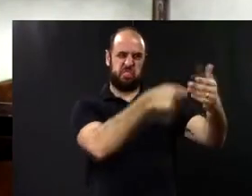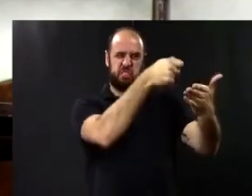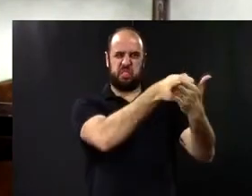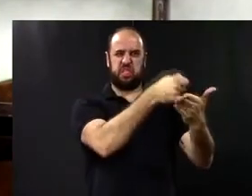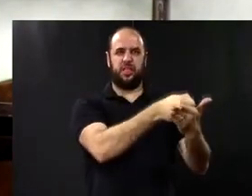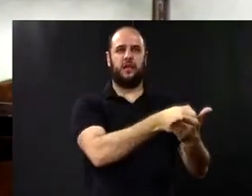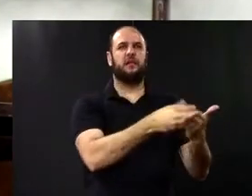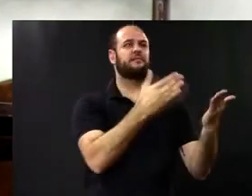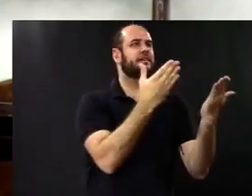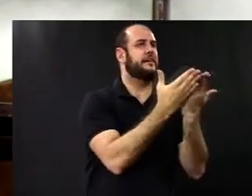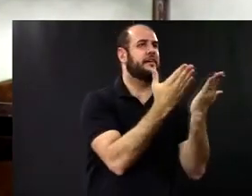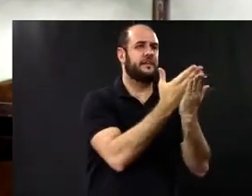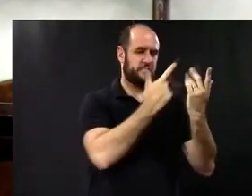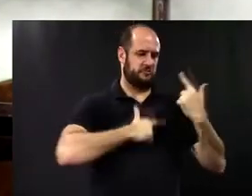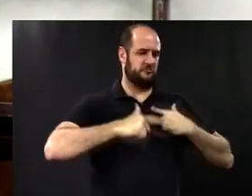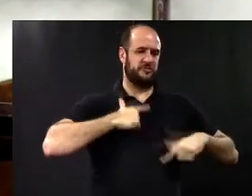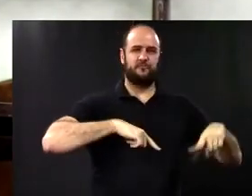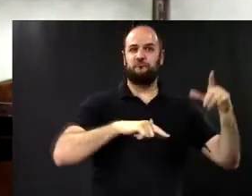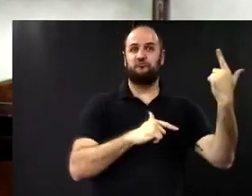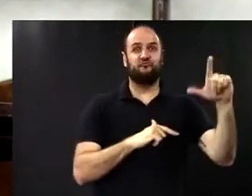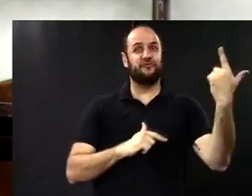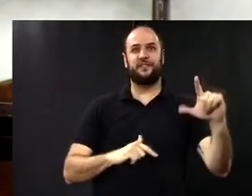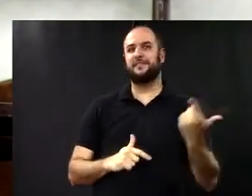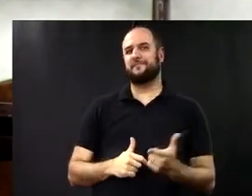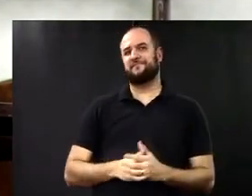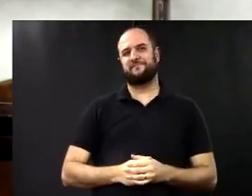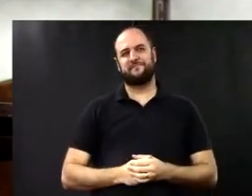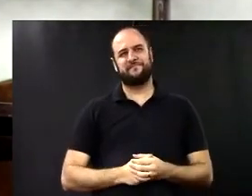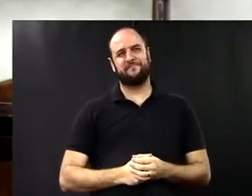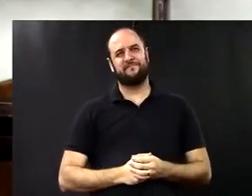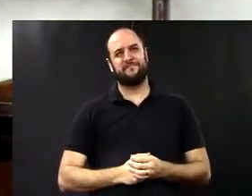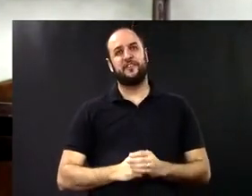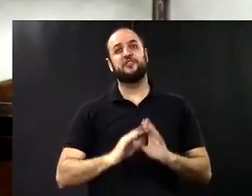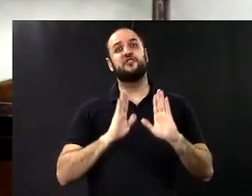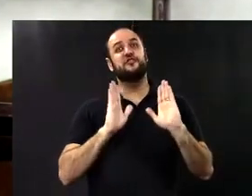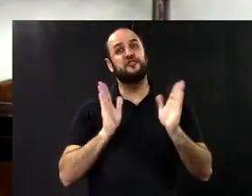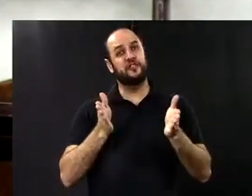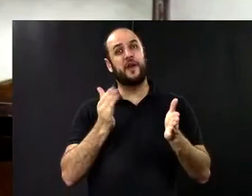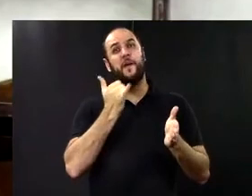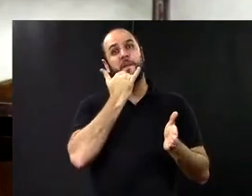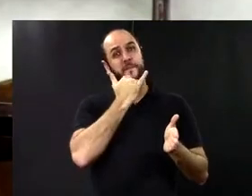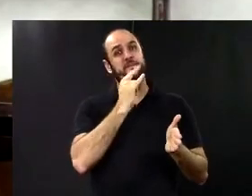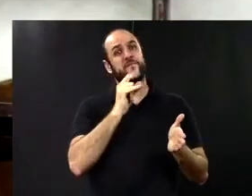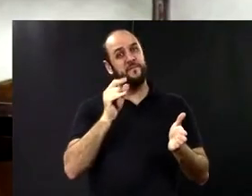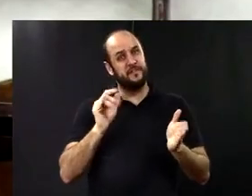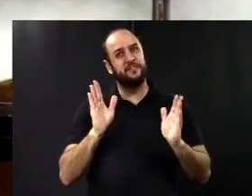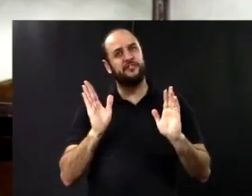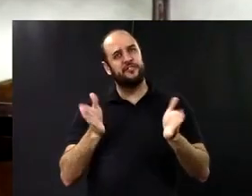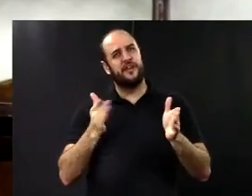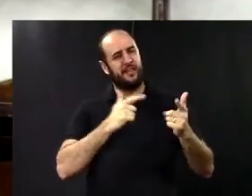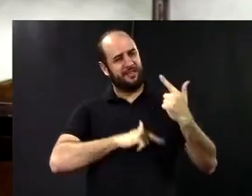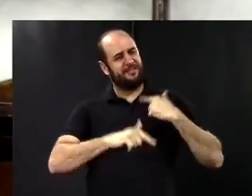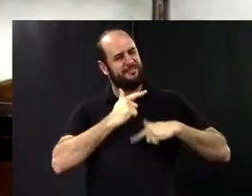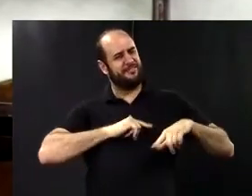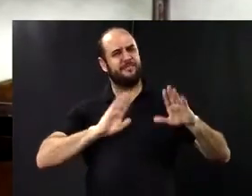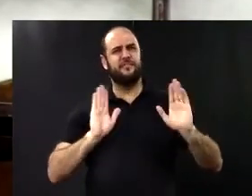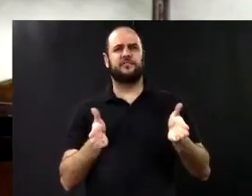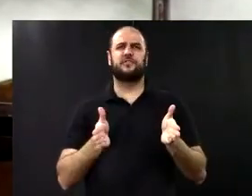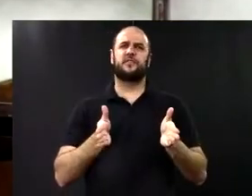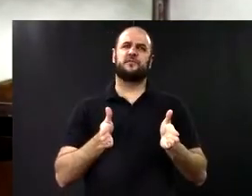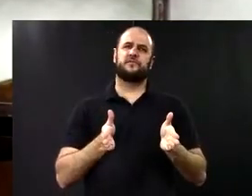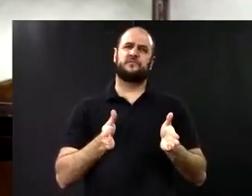crente lavado, redimido por Cristo. Por quê? Romanos vai nos ensinar que já não há